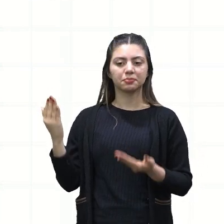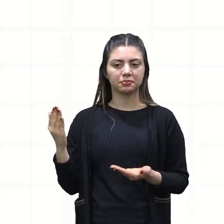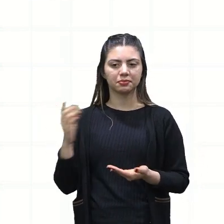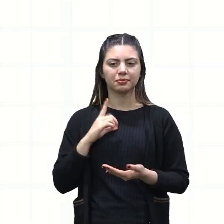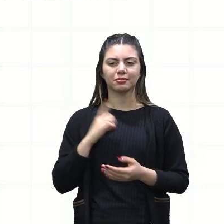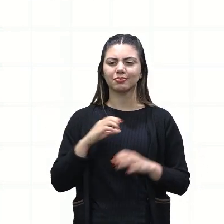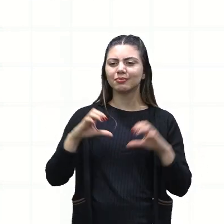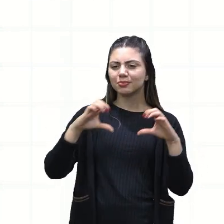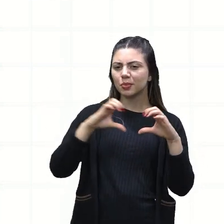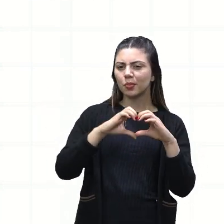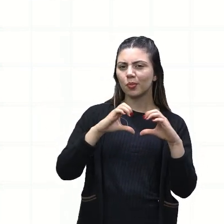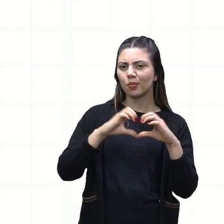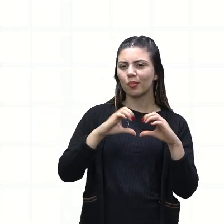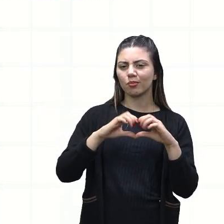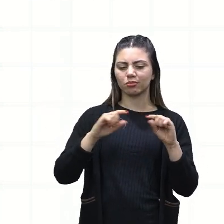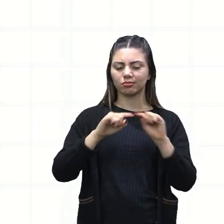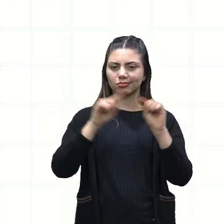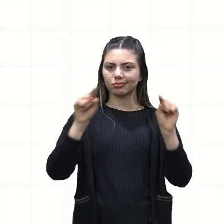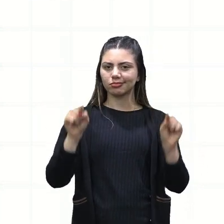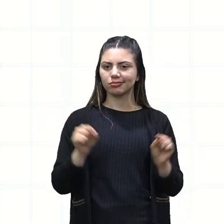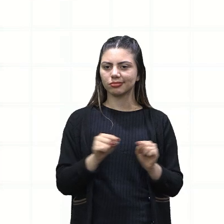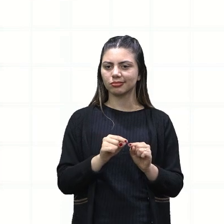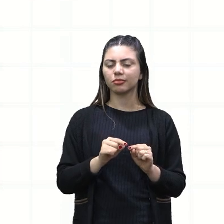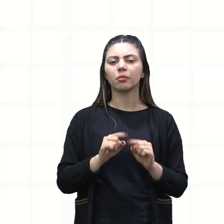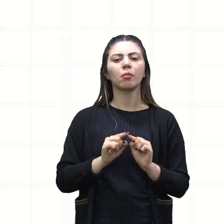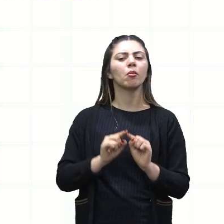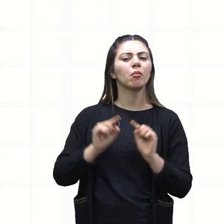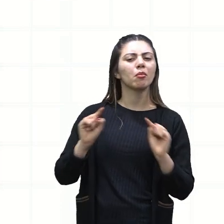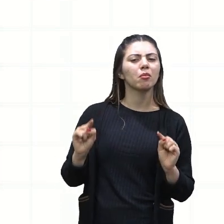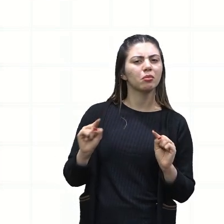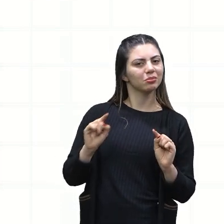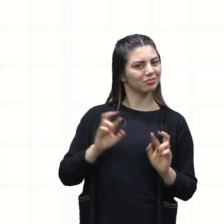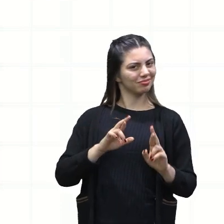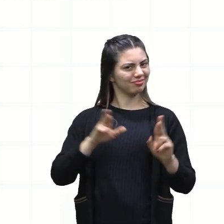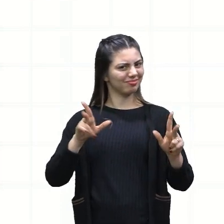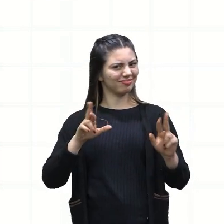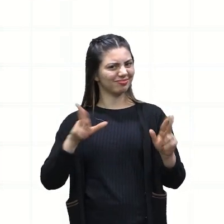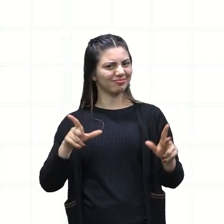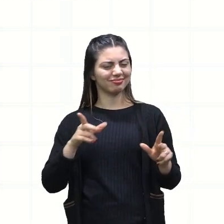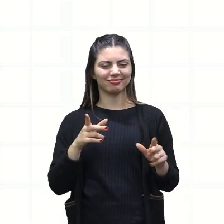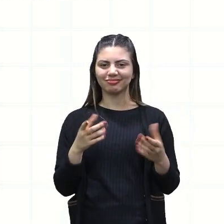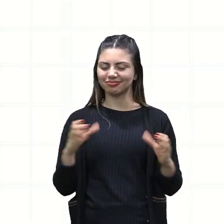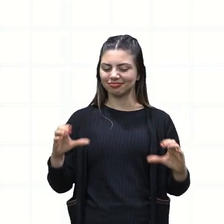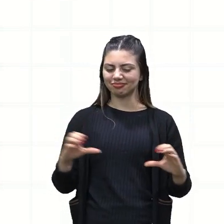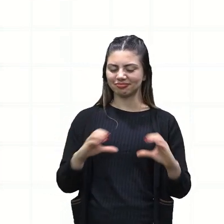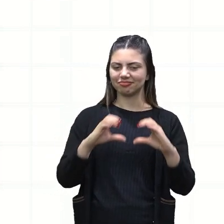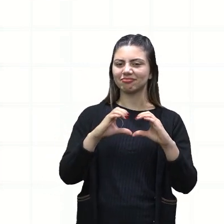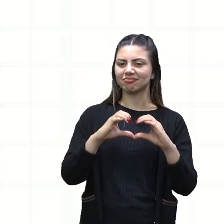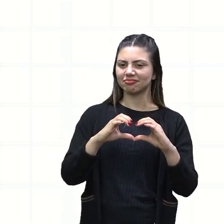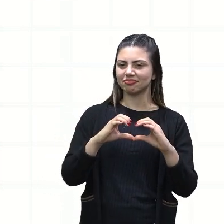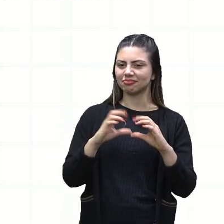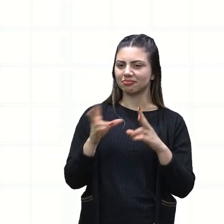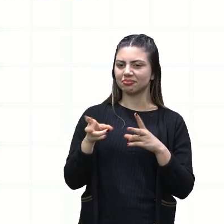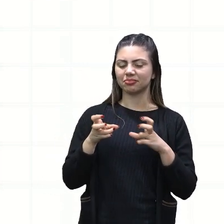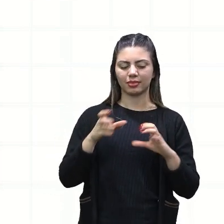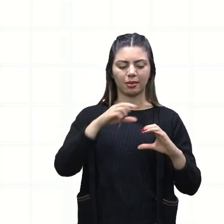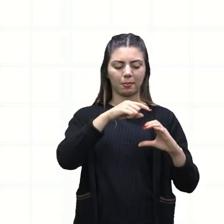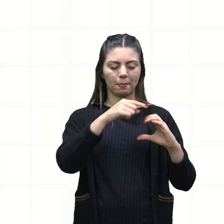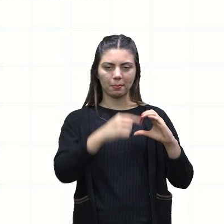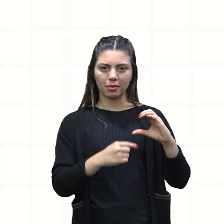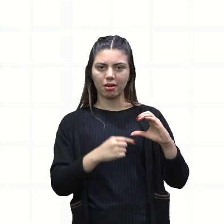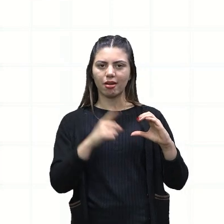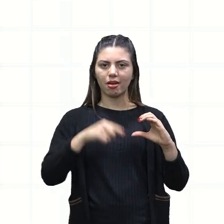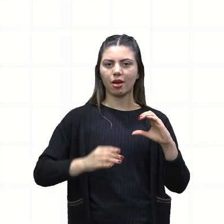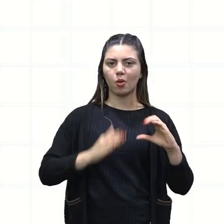de um coração, certo? Mas esse coração está um pouquinho diferente, as mãos, não é? Essa mão aqui é de um robô